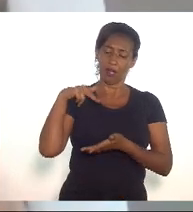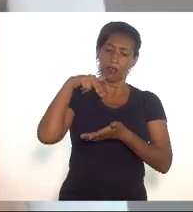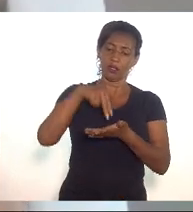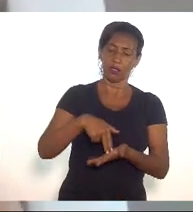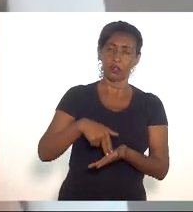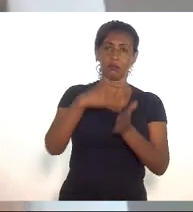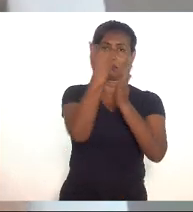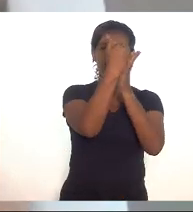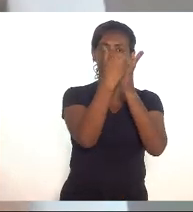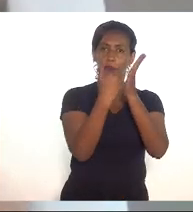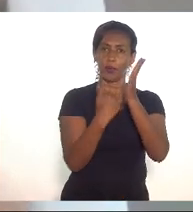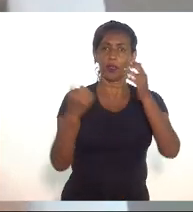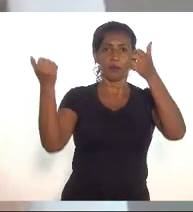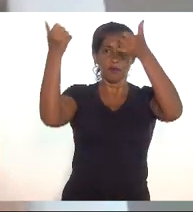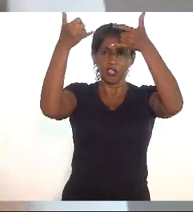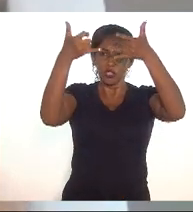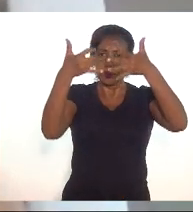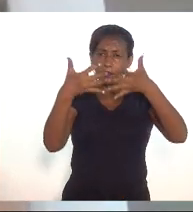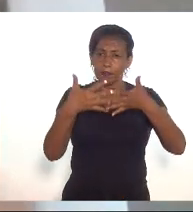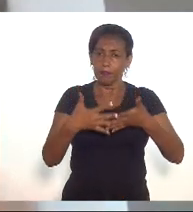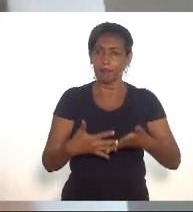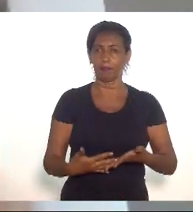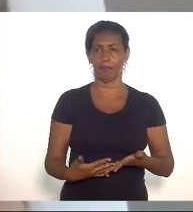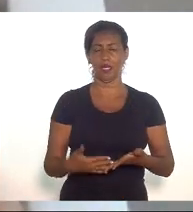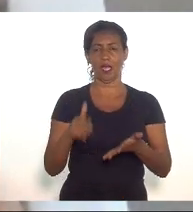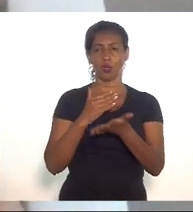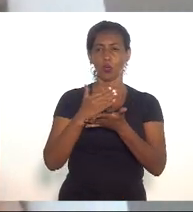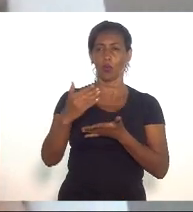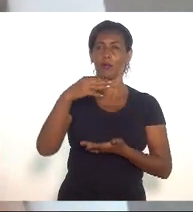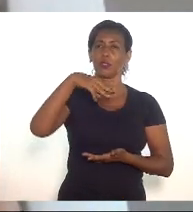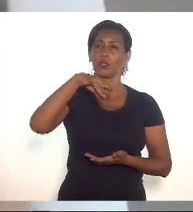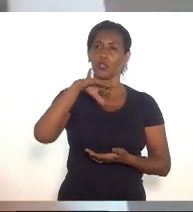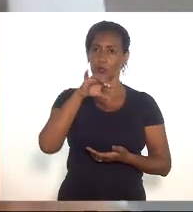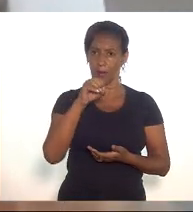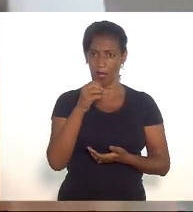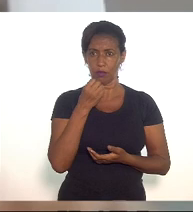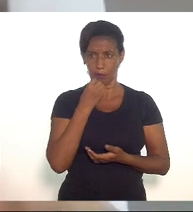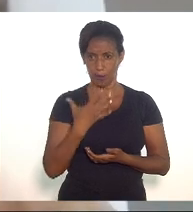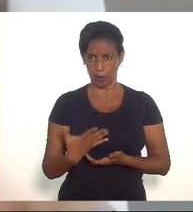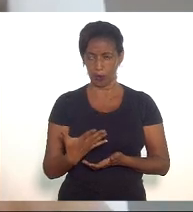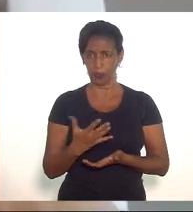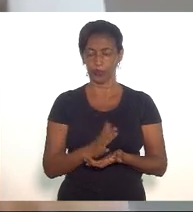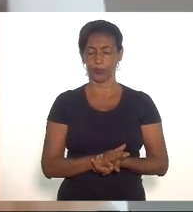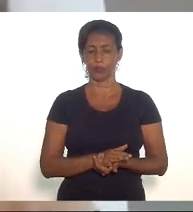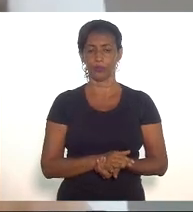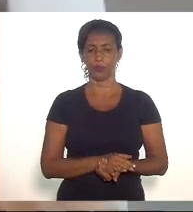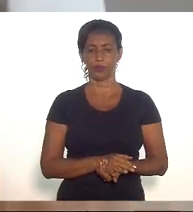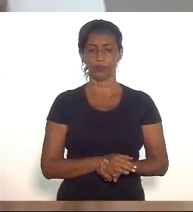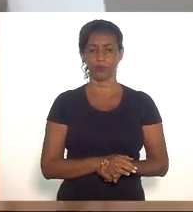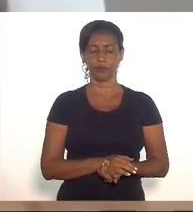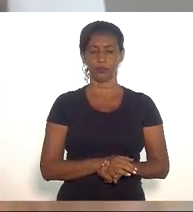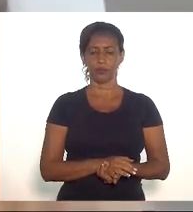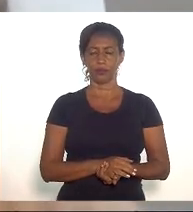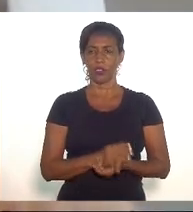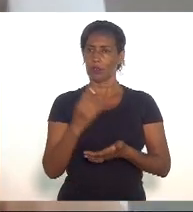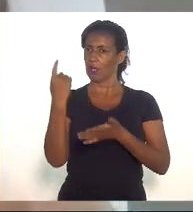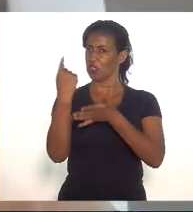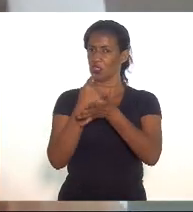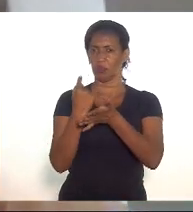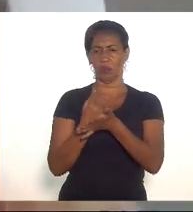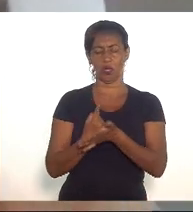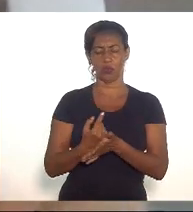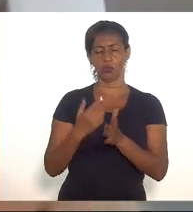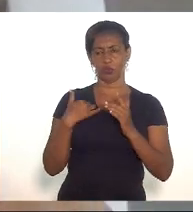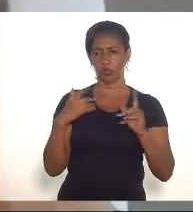nos próximos... A nossa ideia, no início de maio, isso está acontecendo. Tá bom? Tá bom, deputado Luiz Paulo Araia? Foram essas perguntas que eu resumi